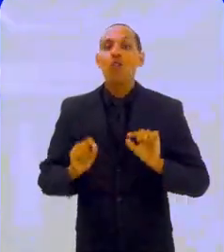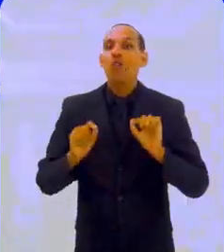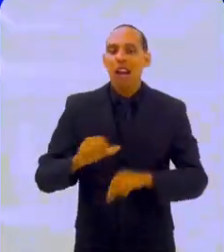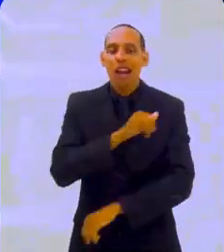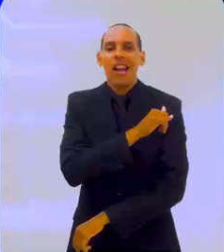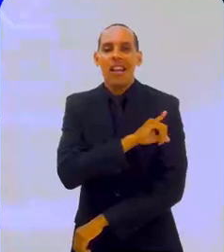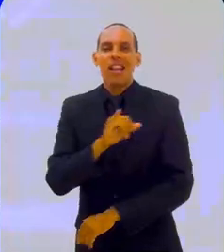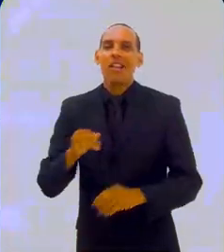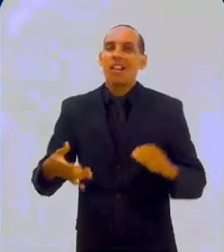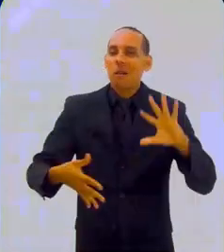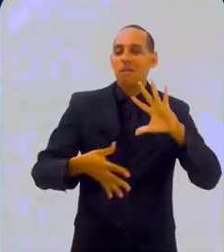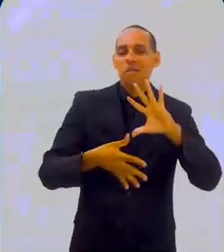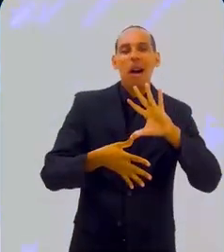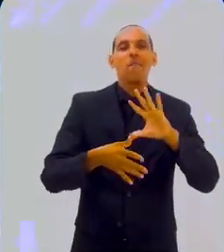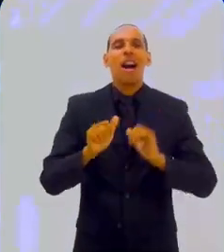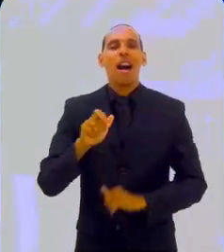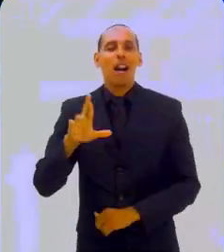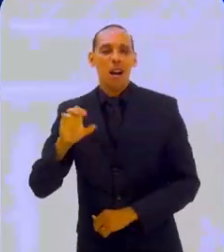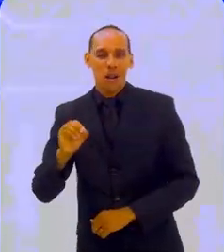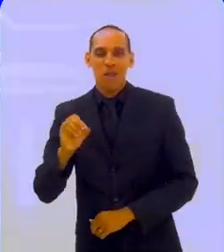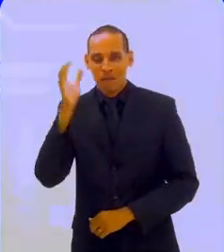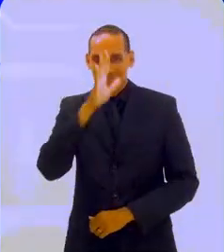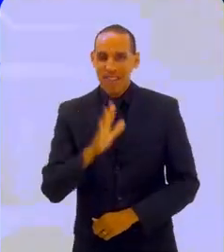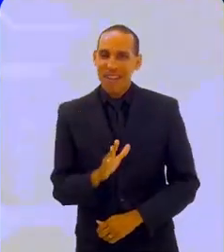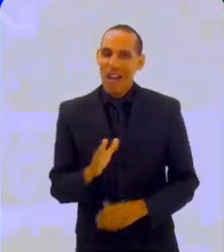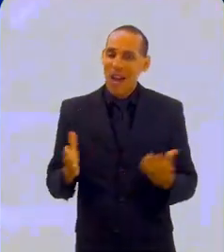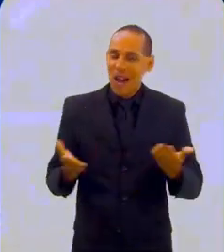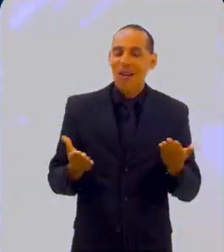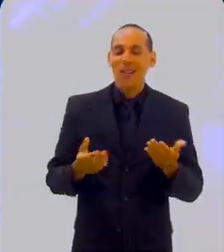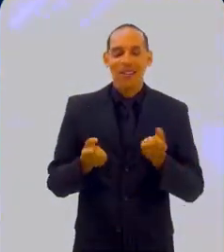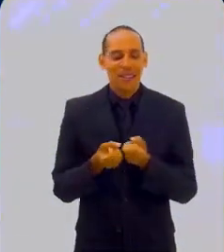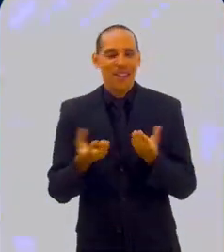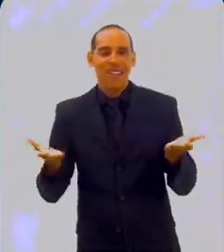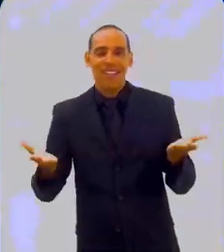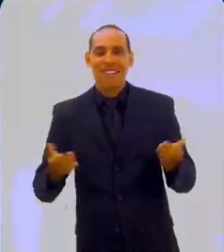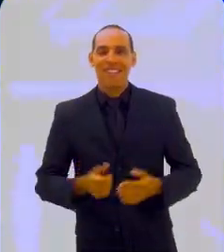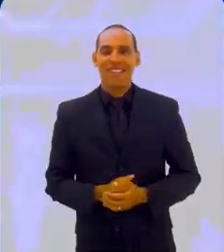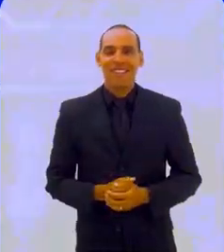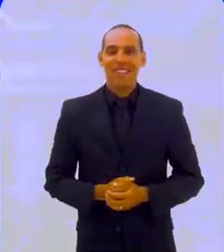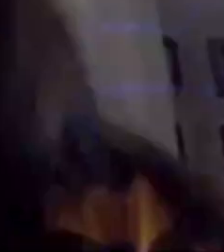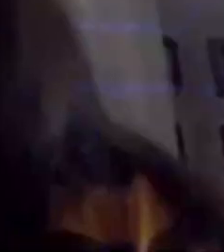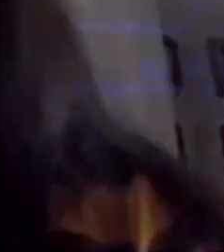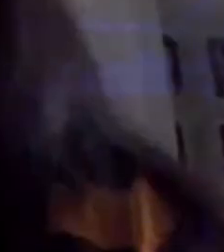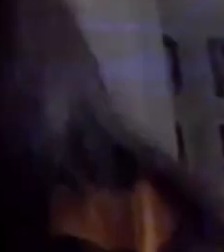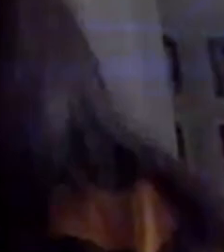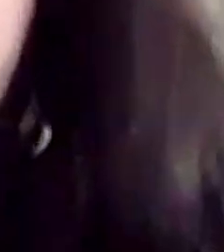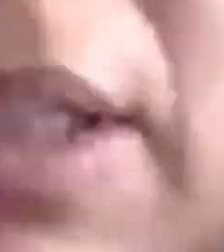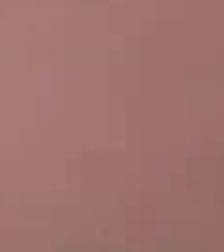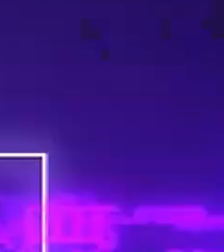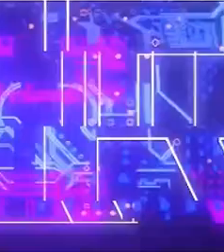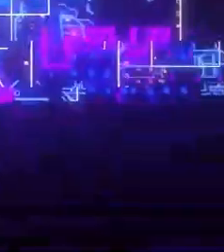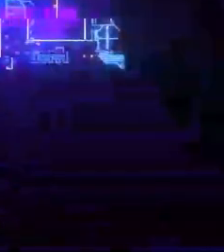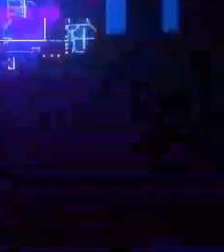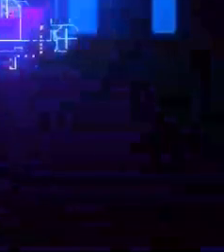Janeiro no mapa do agro brasileiro. O Rio em Foco Especial Agenda de Futuro está no ar.